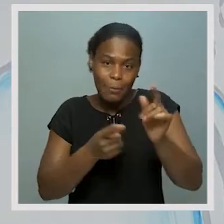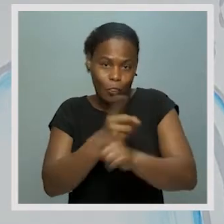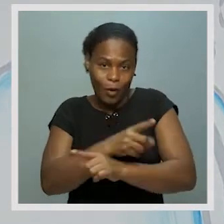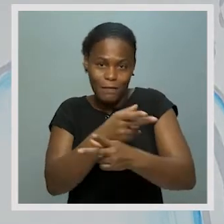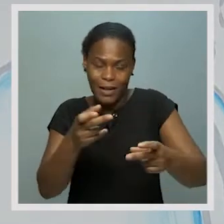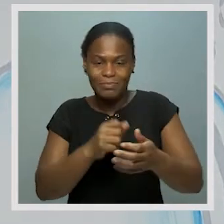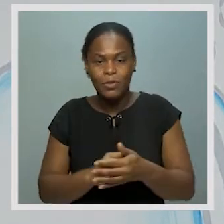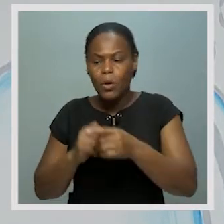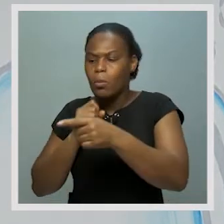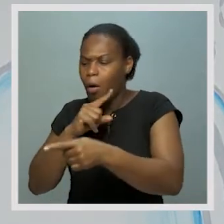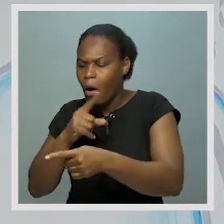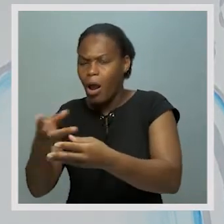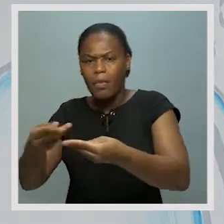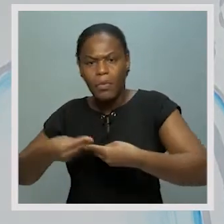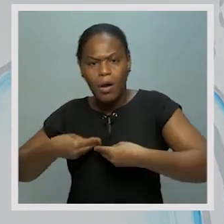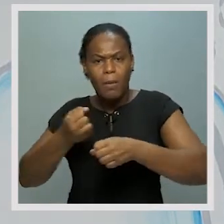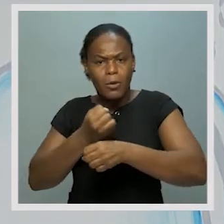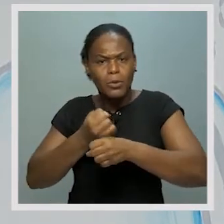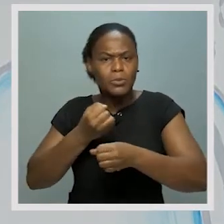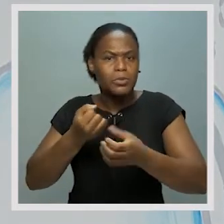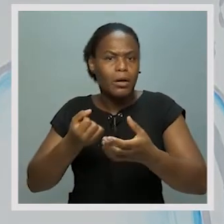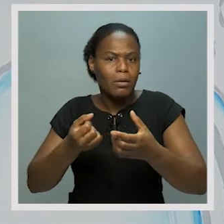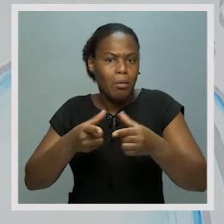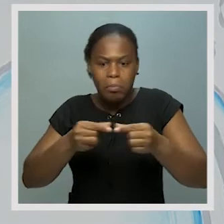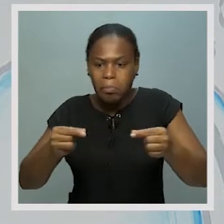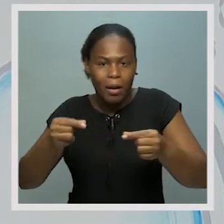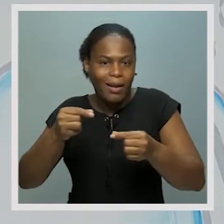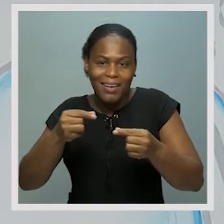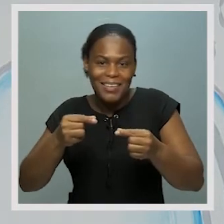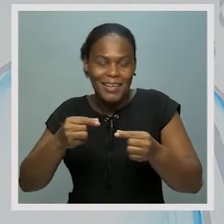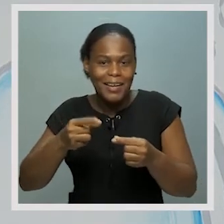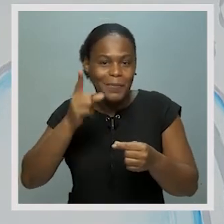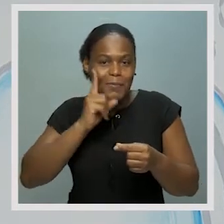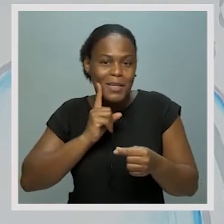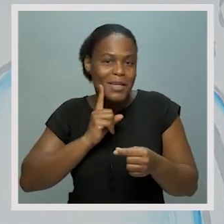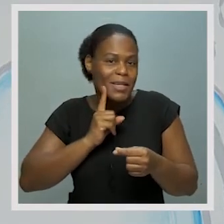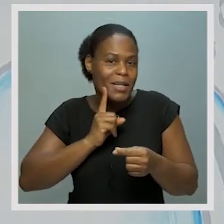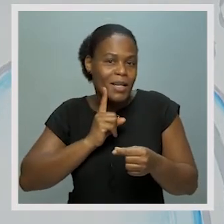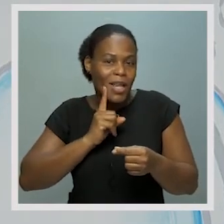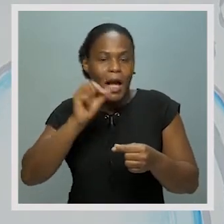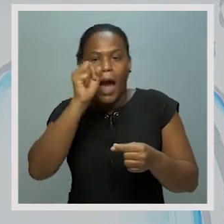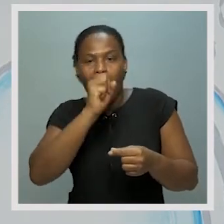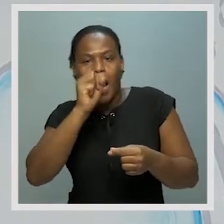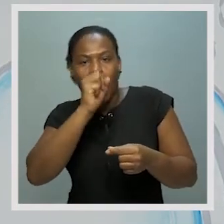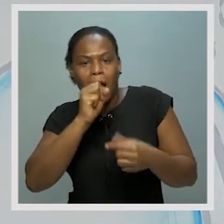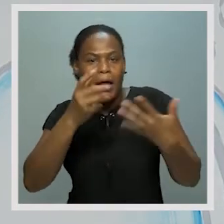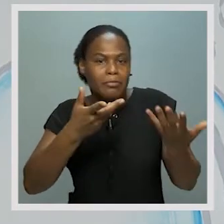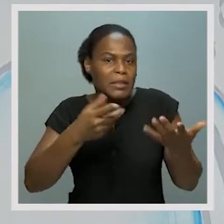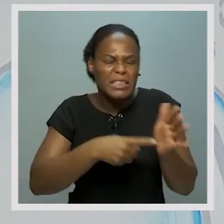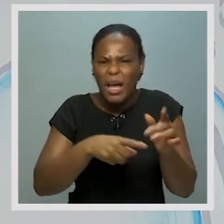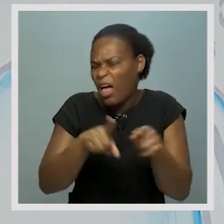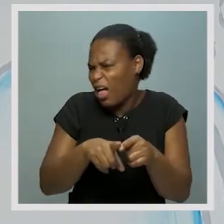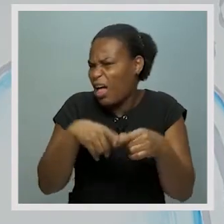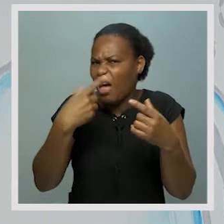dissesse podias fornecer-me um produto ginecológico da fêmea do cantor da Aurora, aqui você teria de fazer